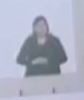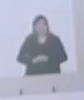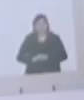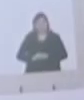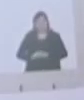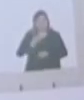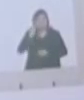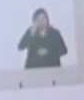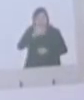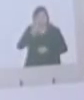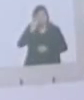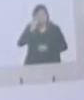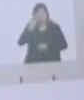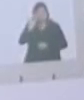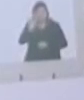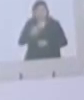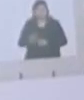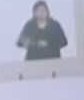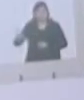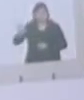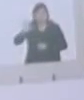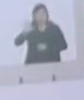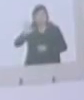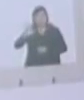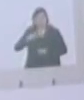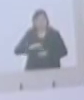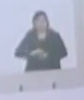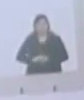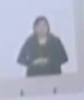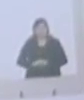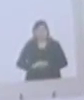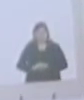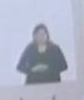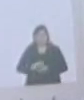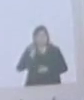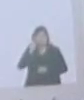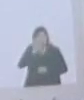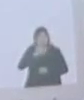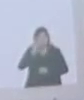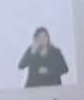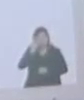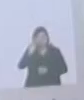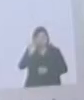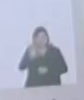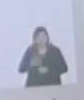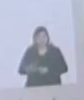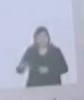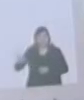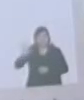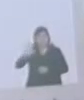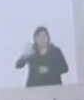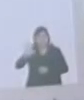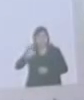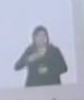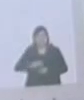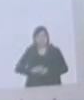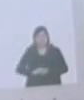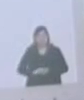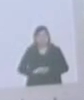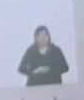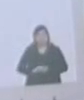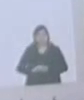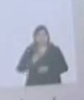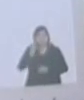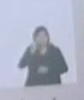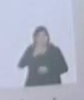treinar antecipadamente como nós estamos vendo aqui nessa nessa tela né seria e assim basicamente